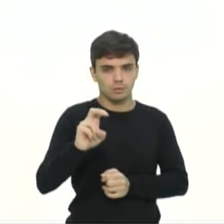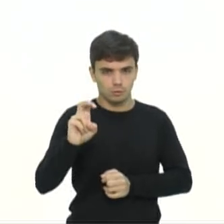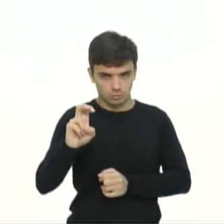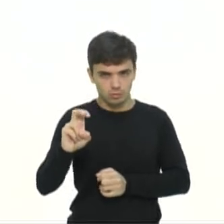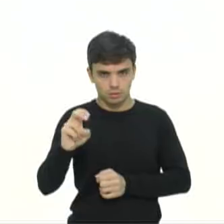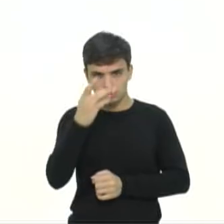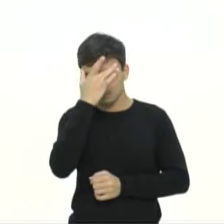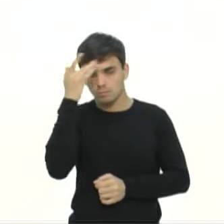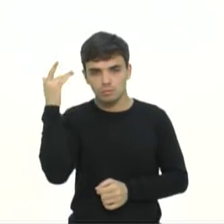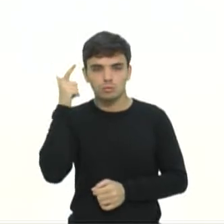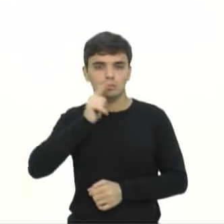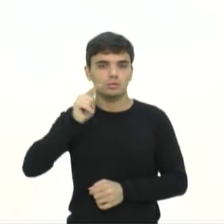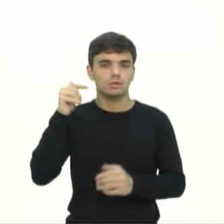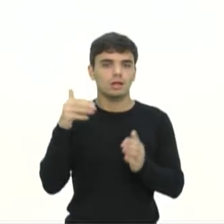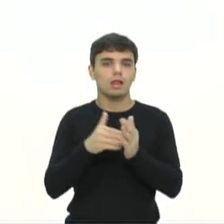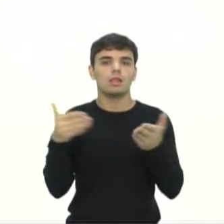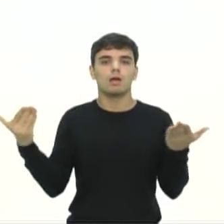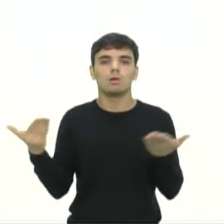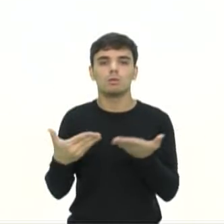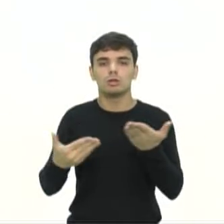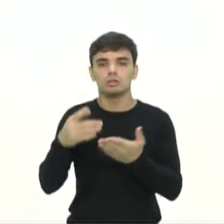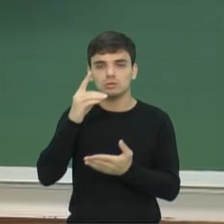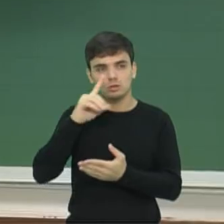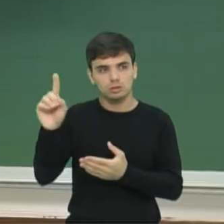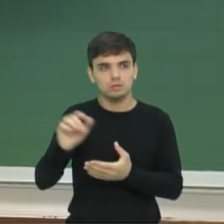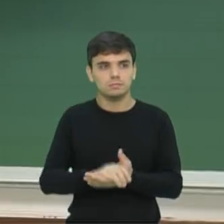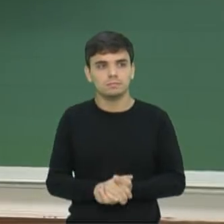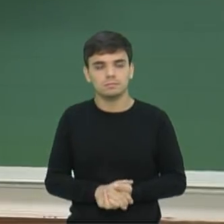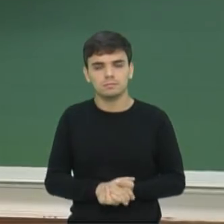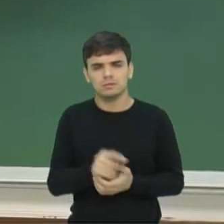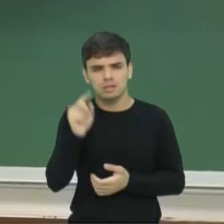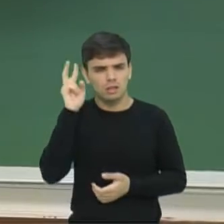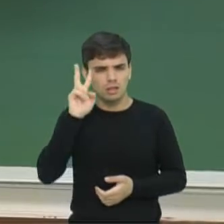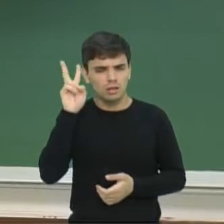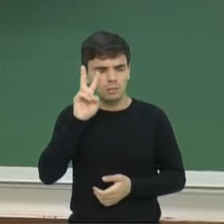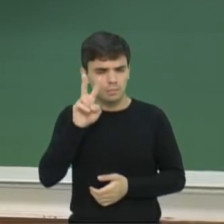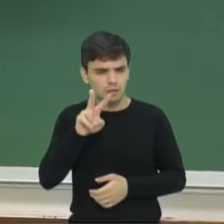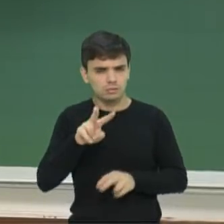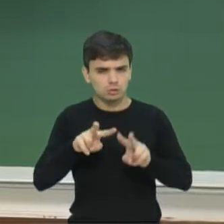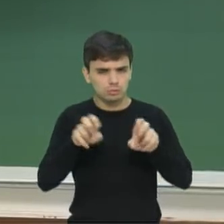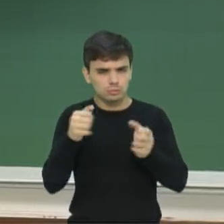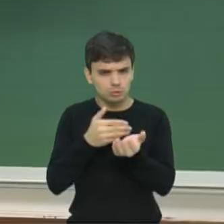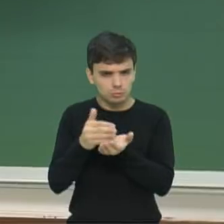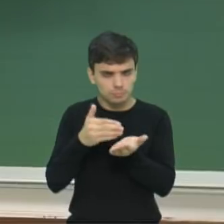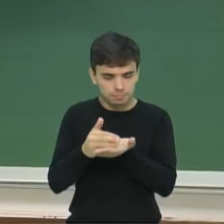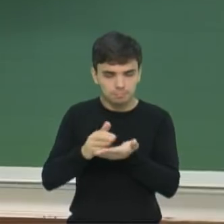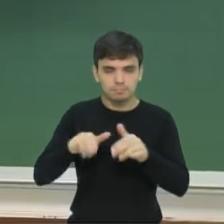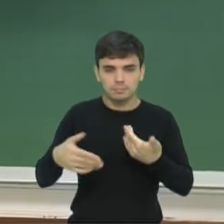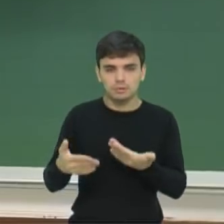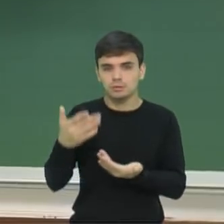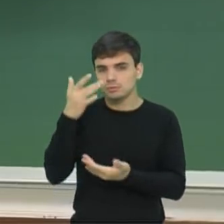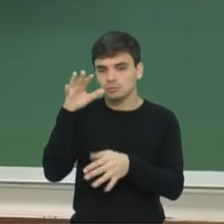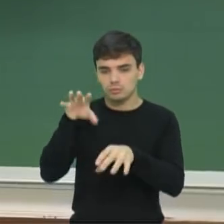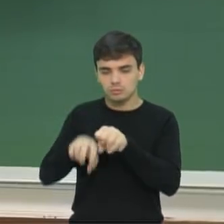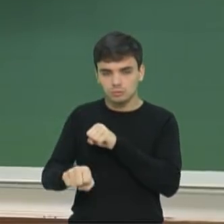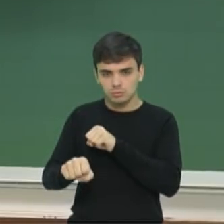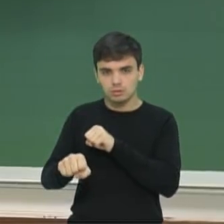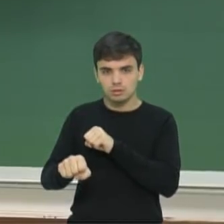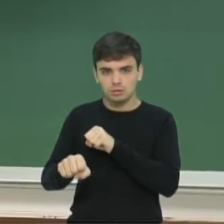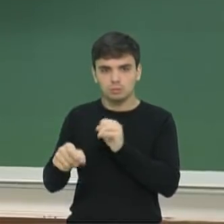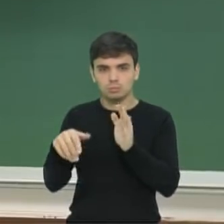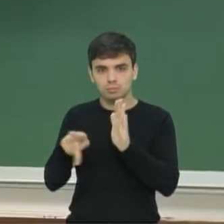pela Kodokan, né, até os dias de hoje. Então lembro que a Kodokan lá no início, então é a entidade que dá a graduação superior